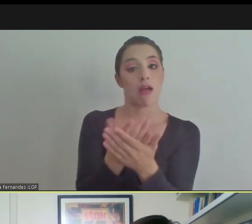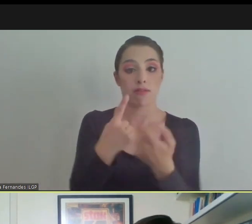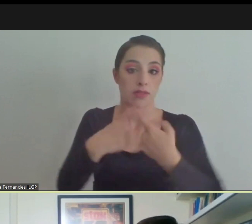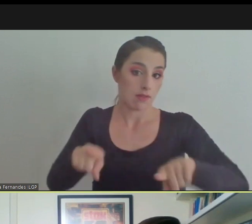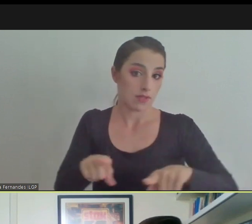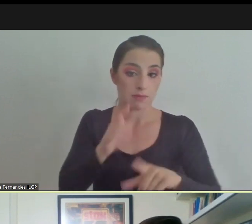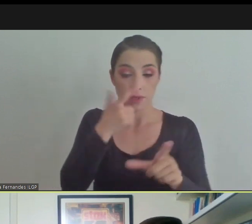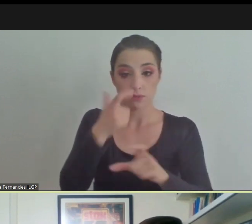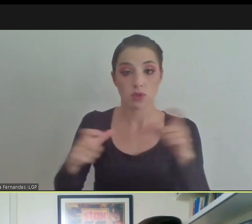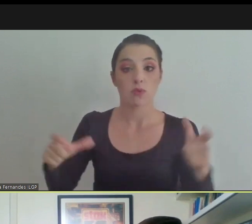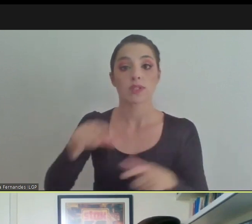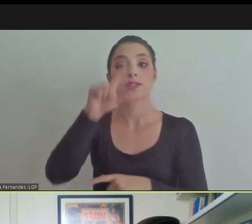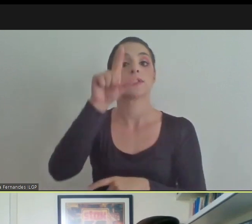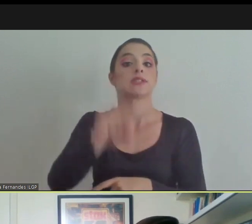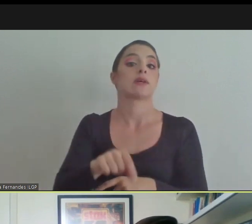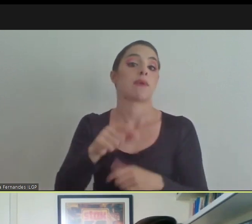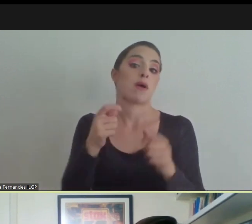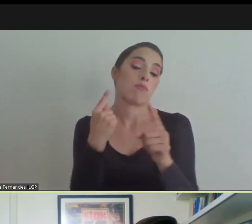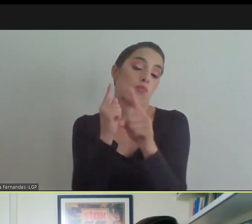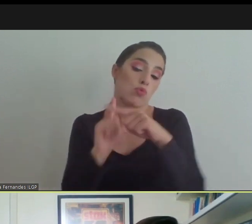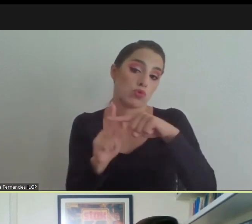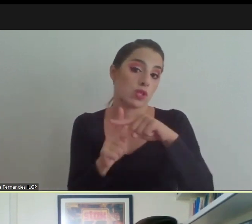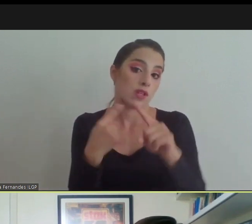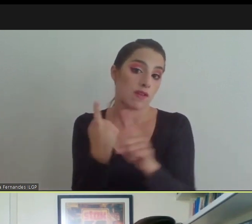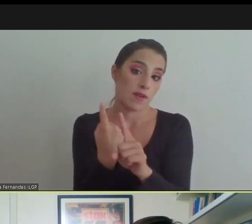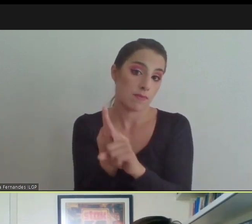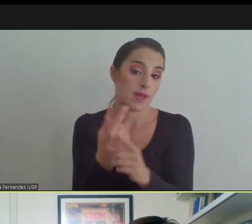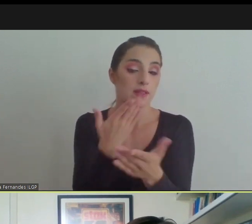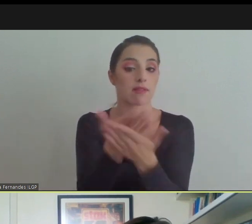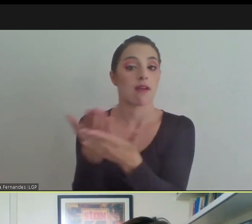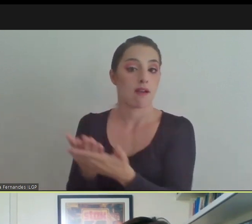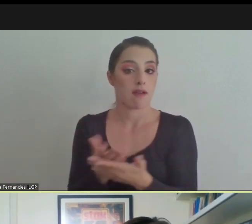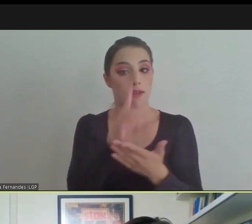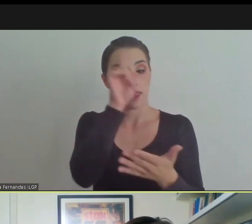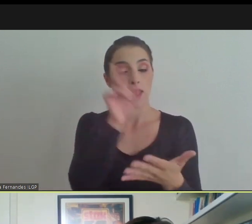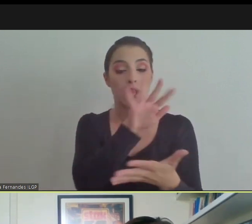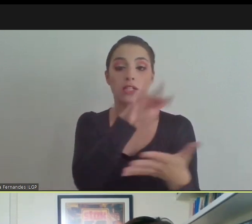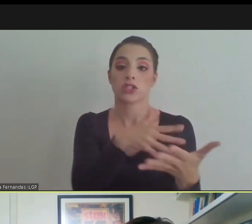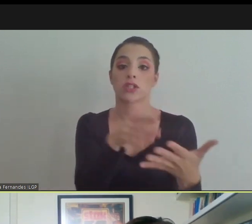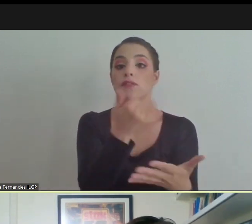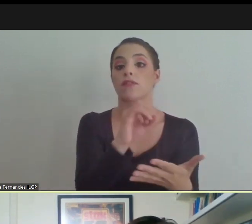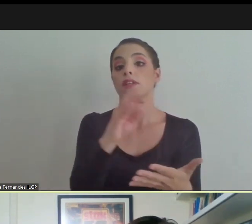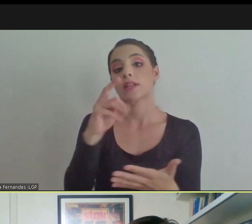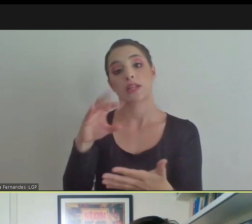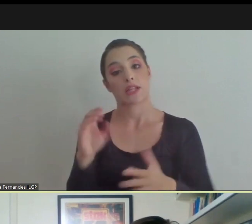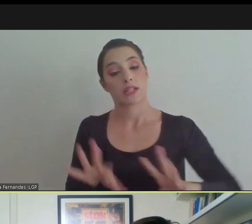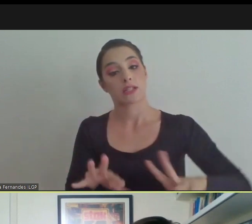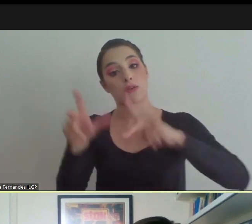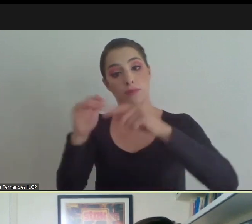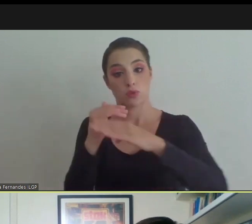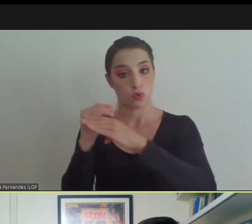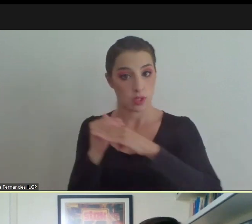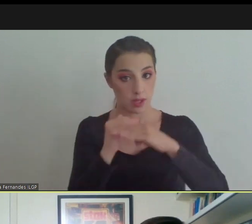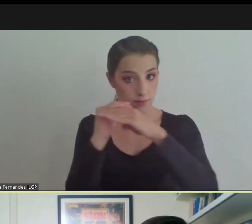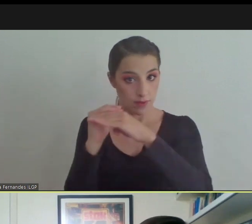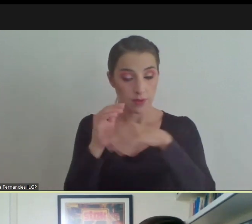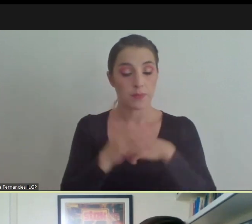pessoas e que impactem positivamente a Agenda 2030, a Agenda dos Objetivos de Desenvolvimento Sustentável.